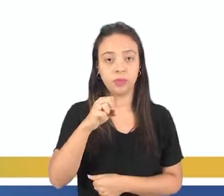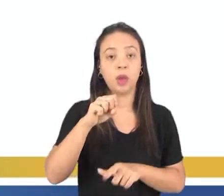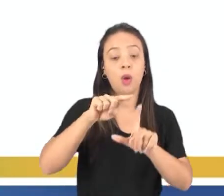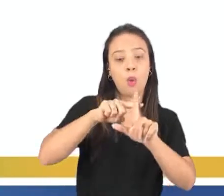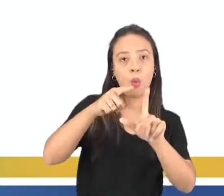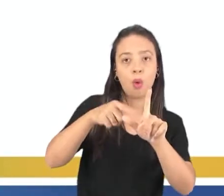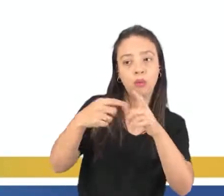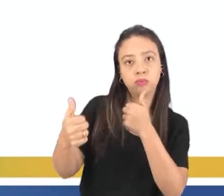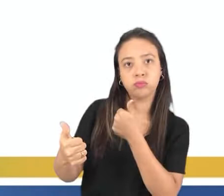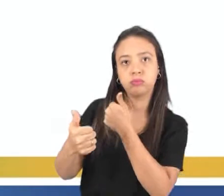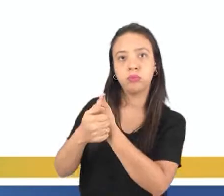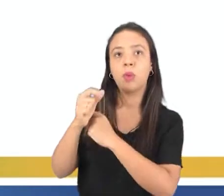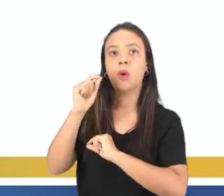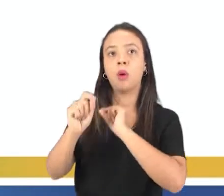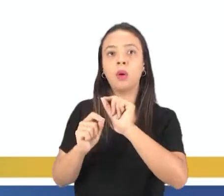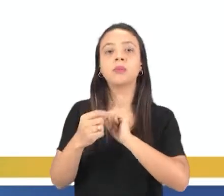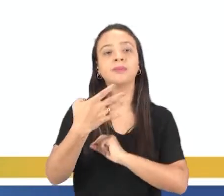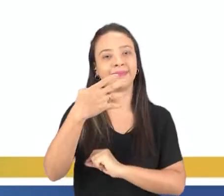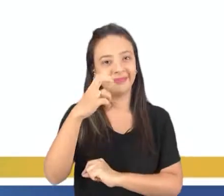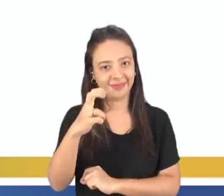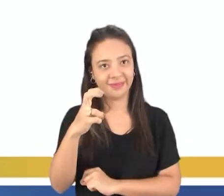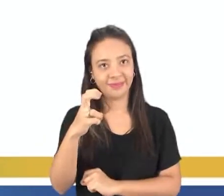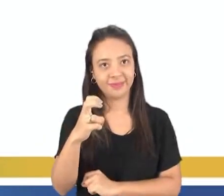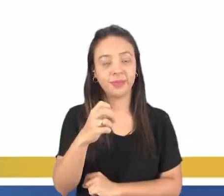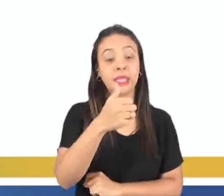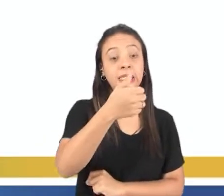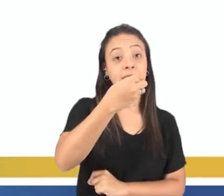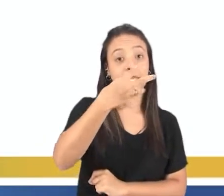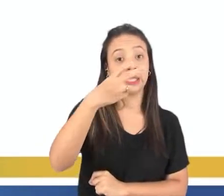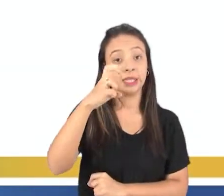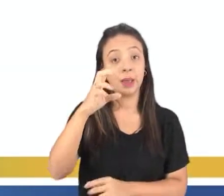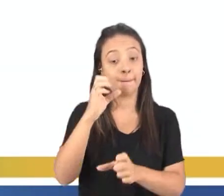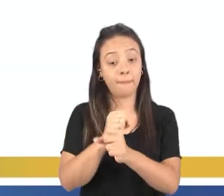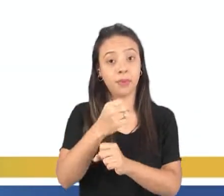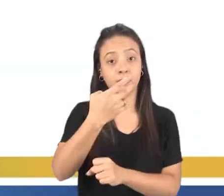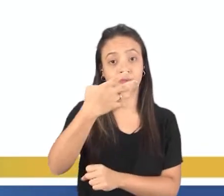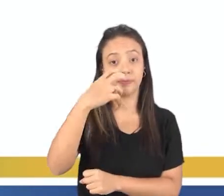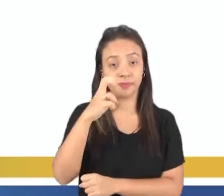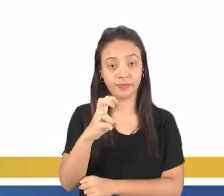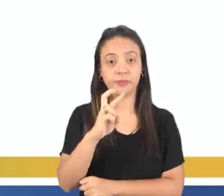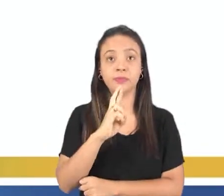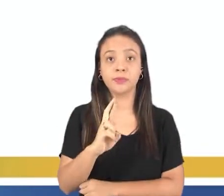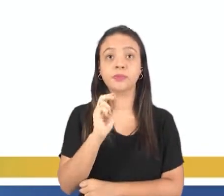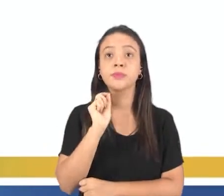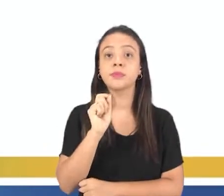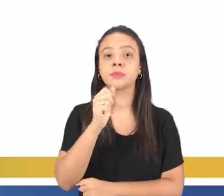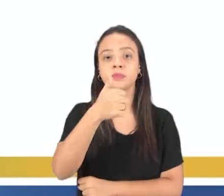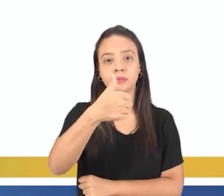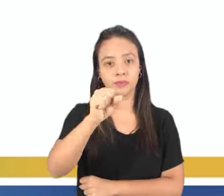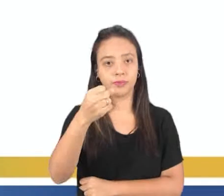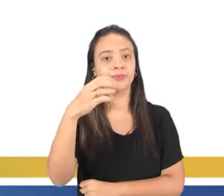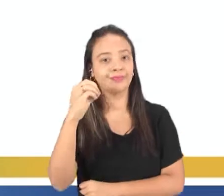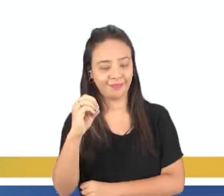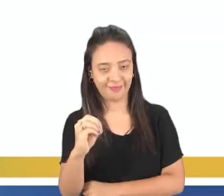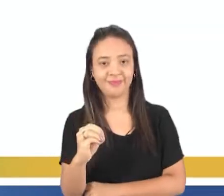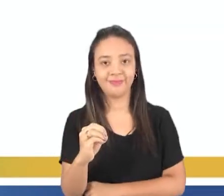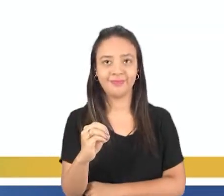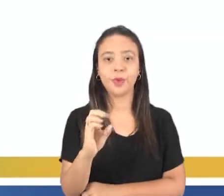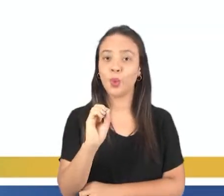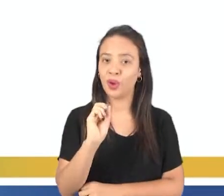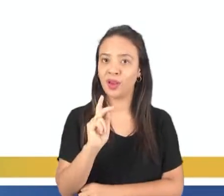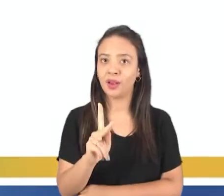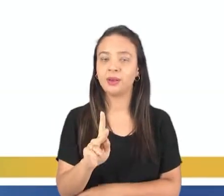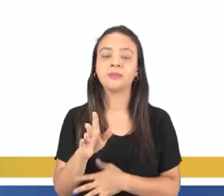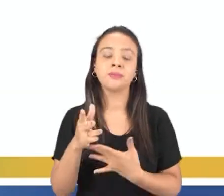lado dele, 45, 135 mais 45 graus, nós vamos ter 180 graus,